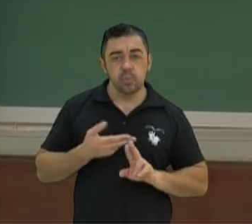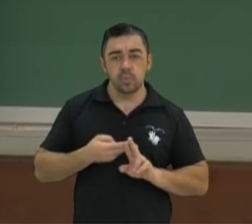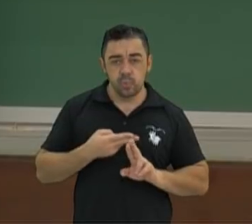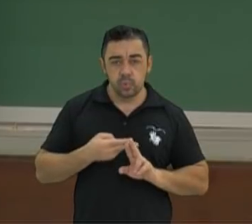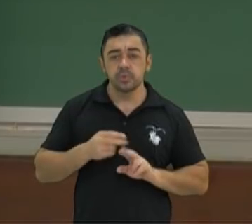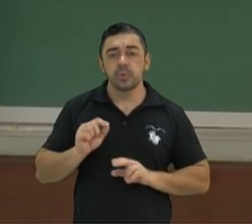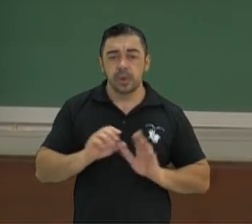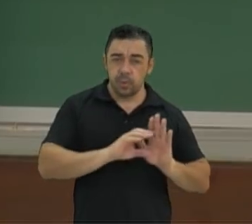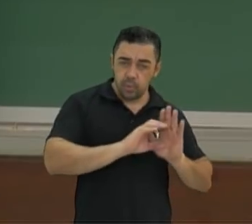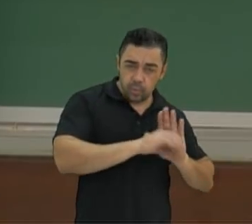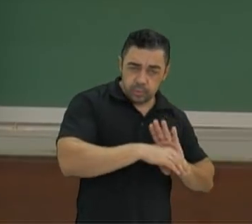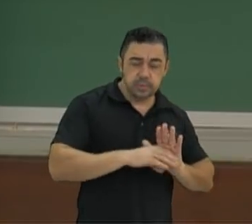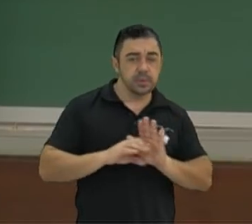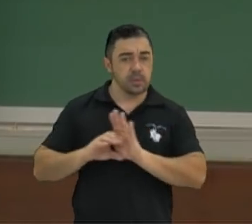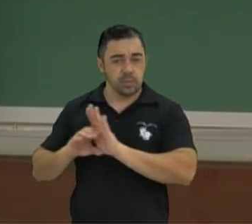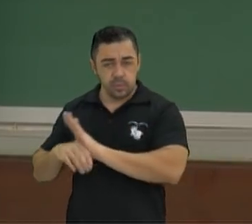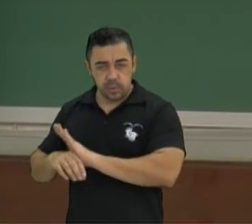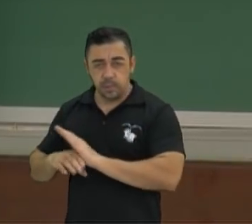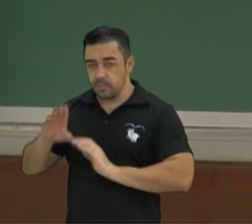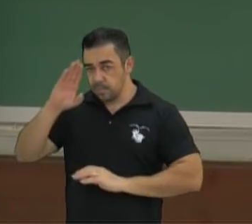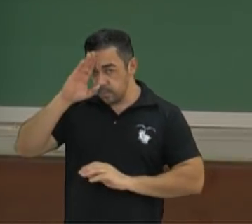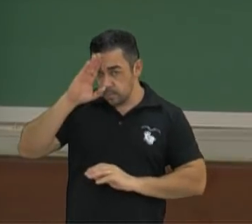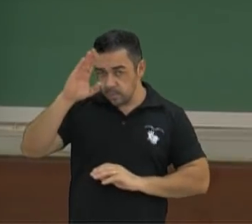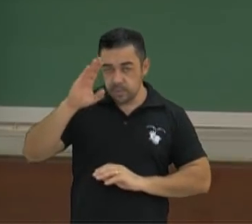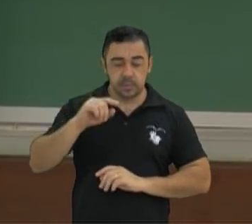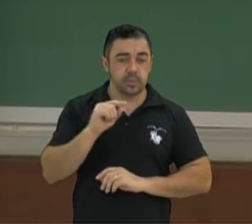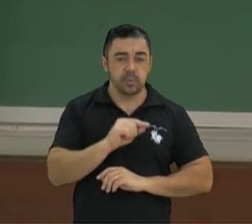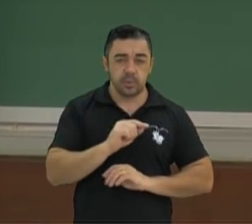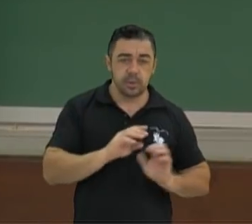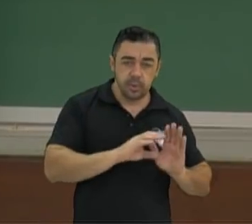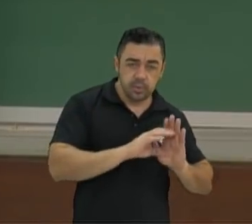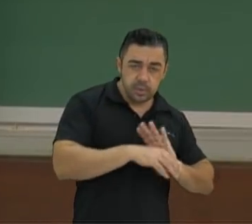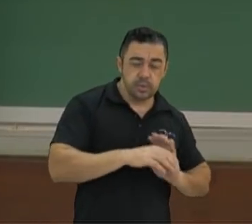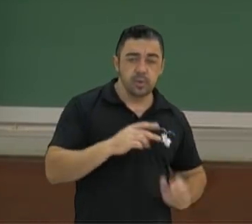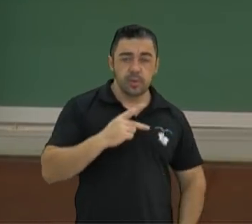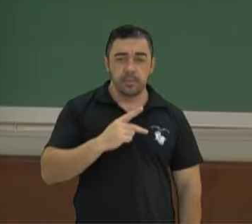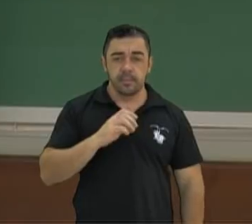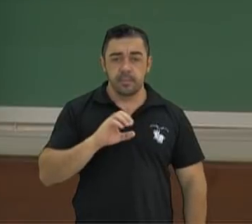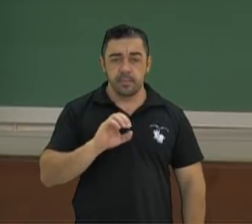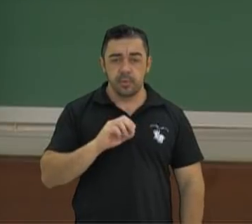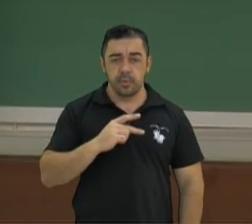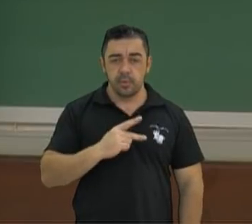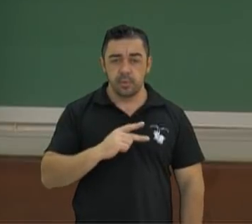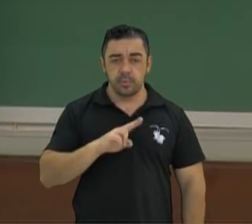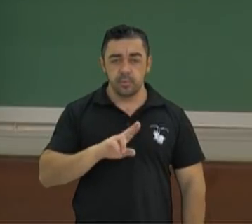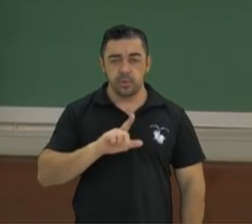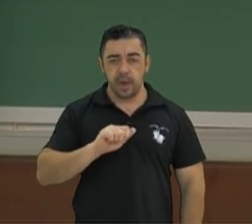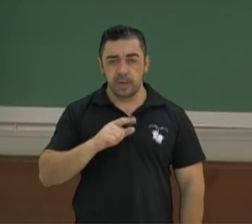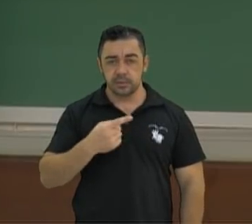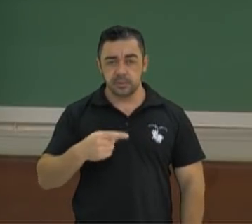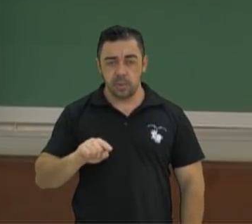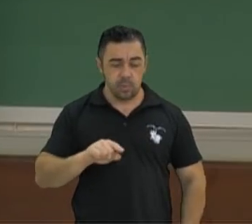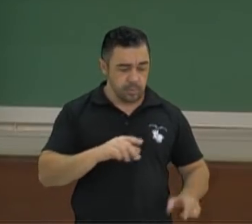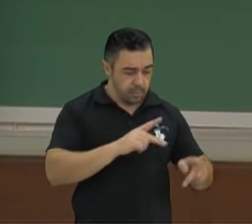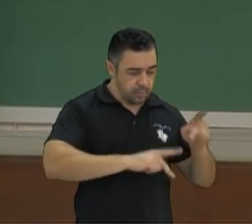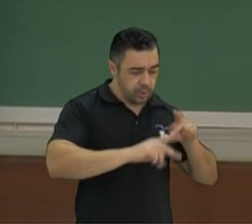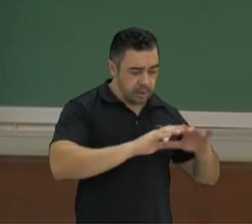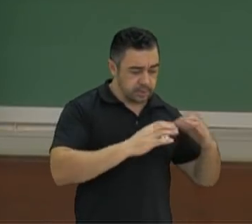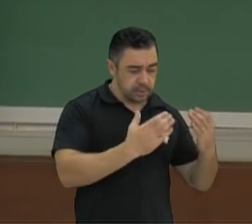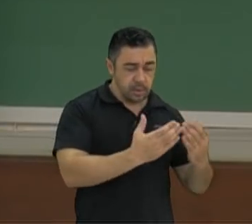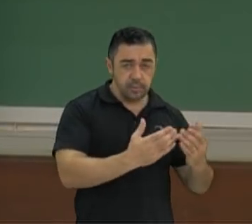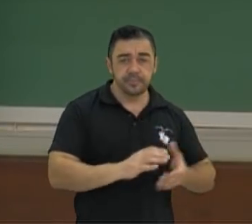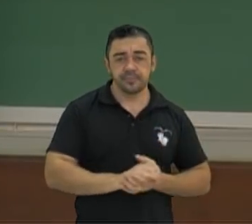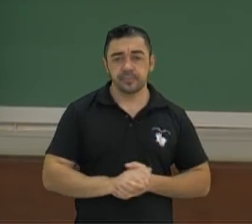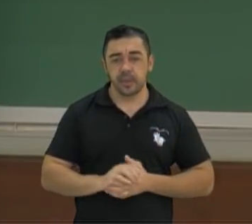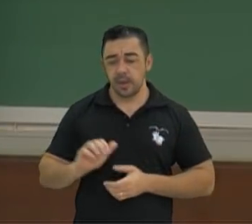os conceitos de estatística, principalmente os conceitos de população e amostra. Outra pesquisa que a gente também